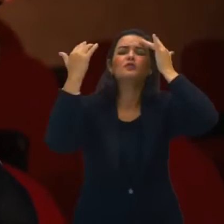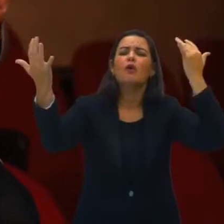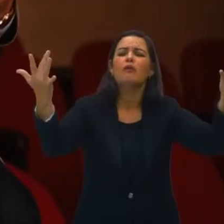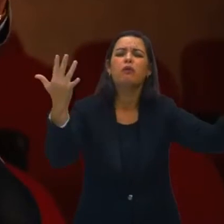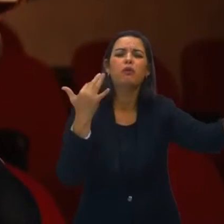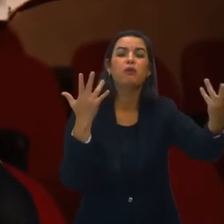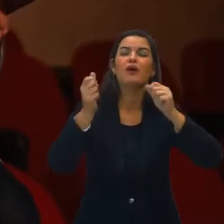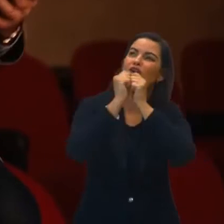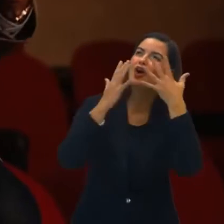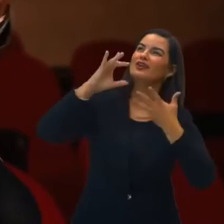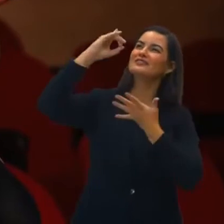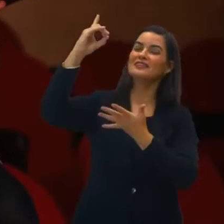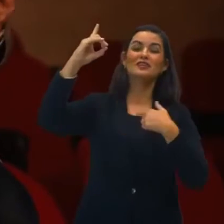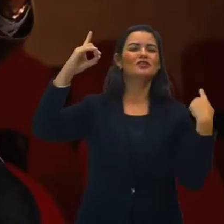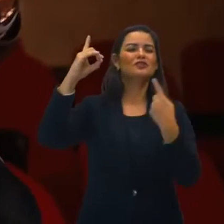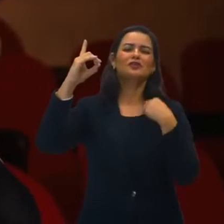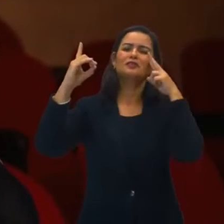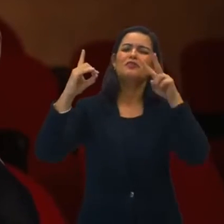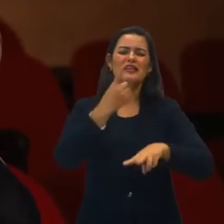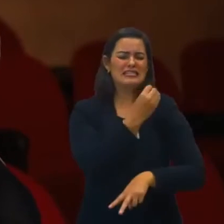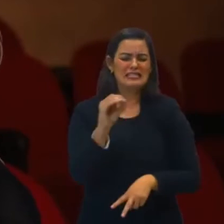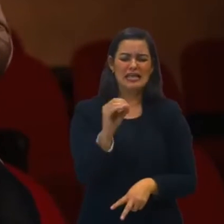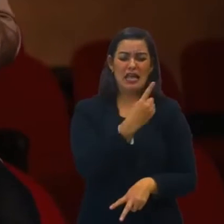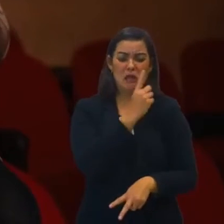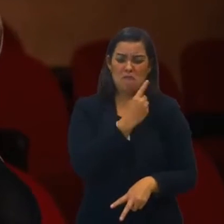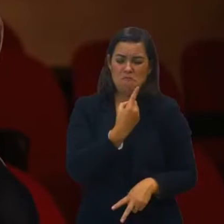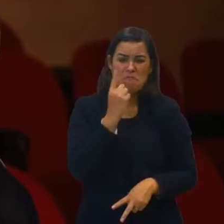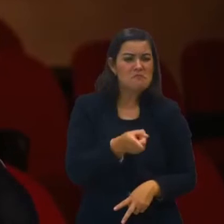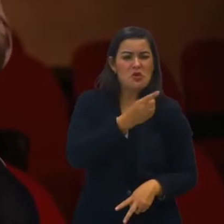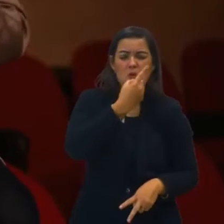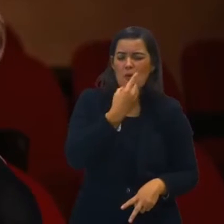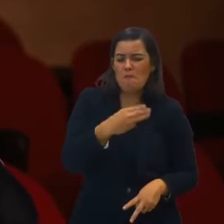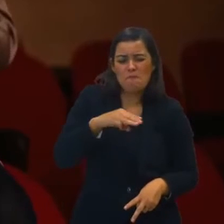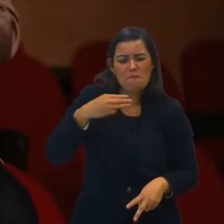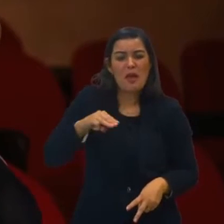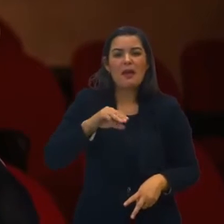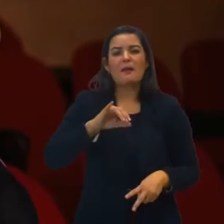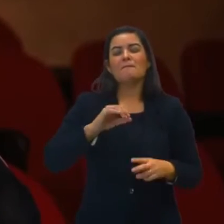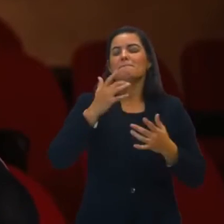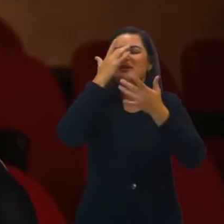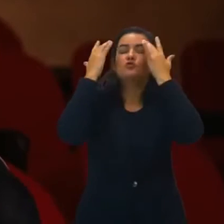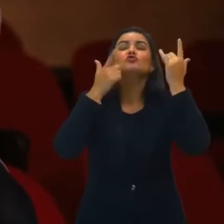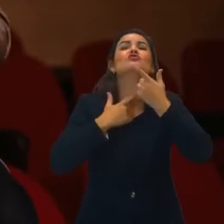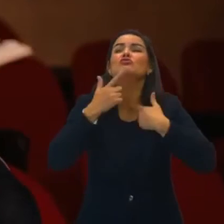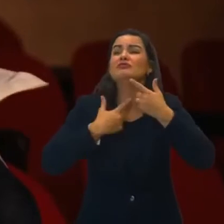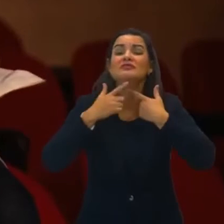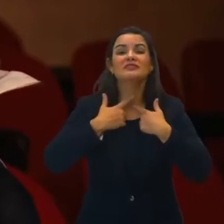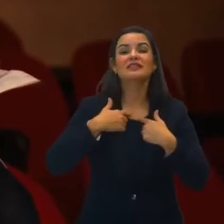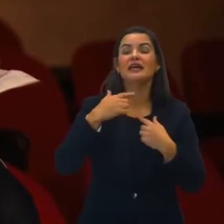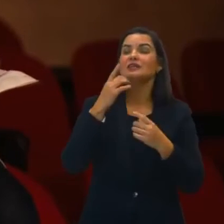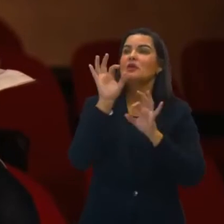e nós veremos centenas, milhares de pessoas convertidas, e pessoas famintas correndo com pressa para acertar a vida